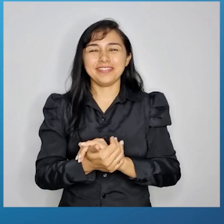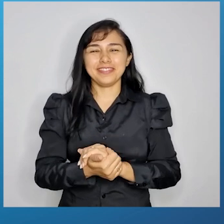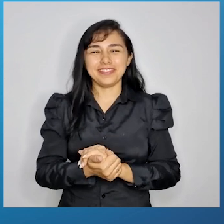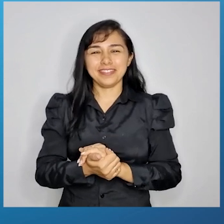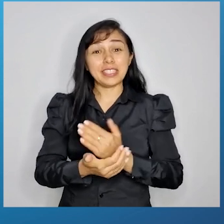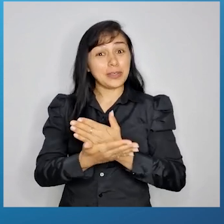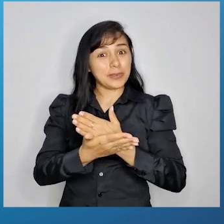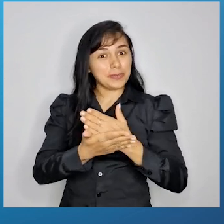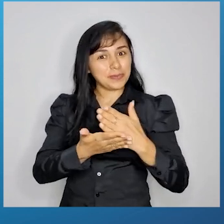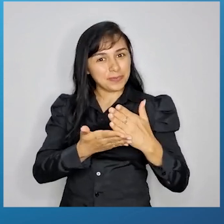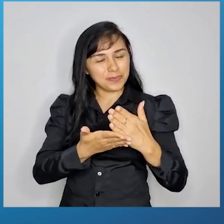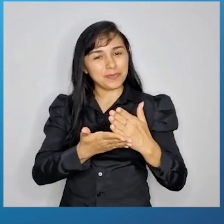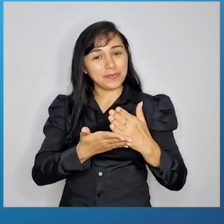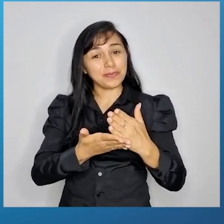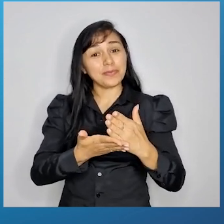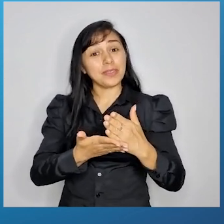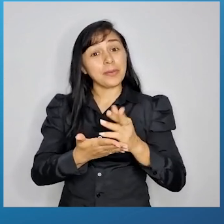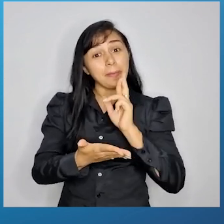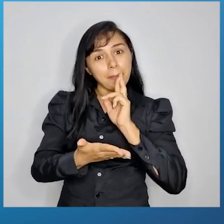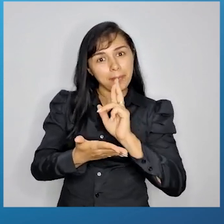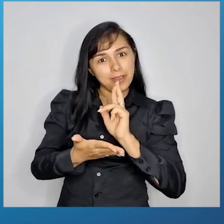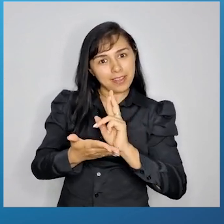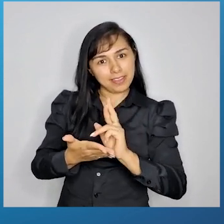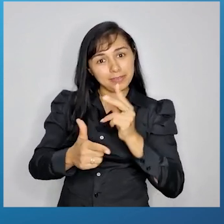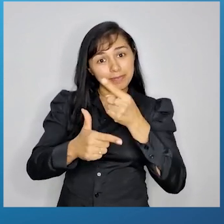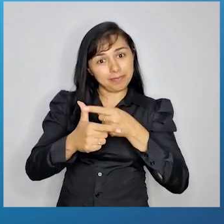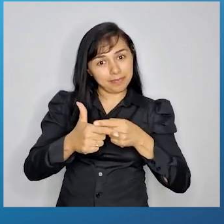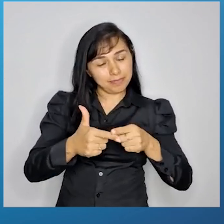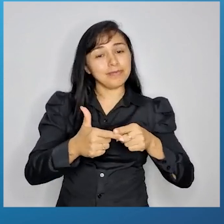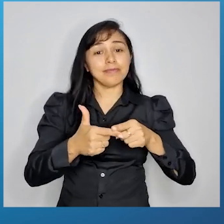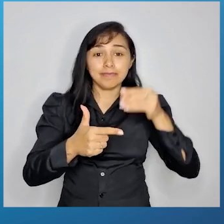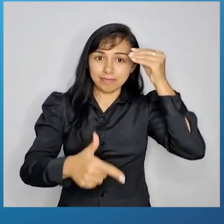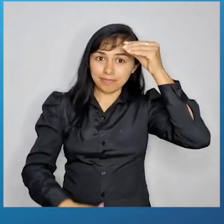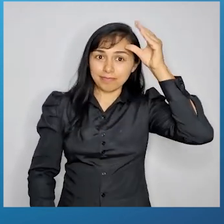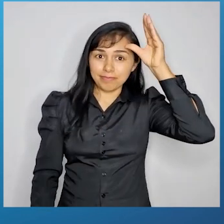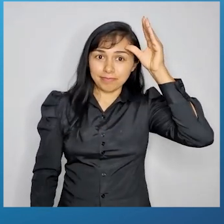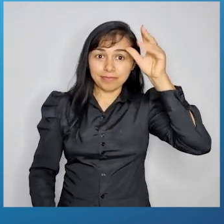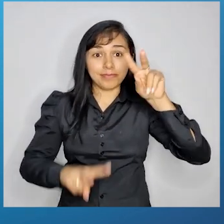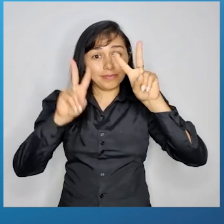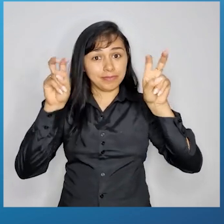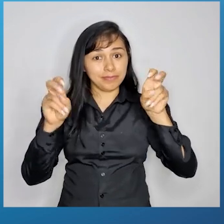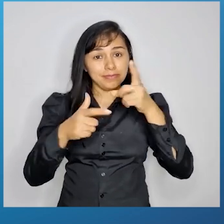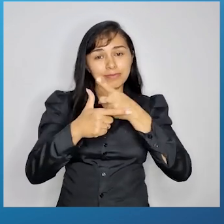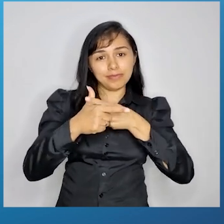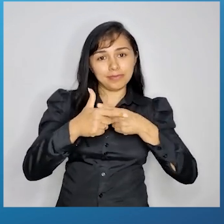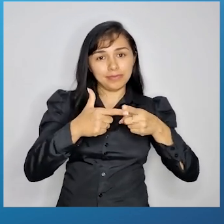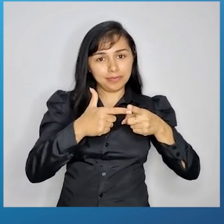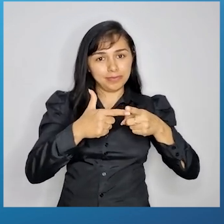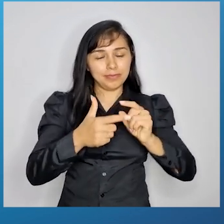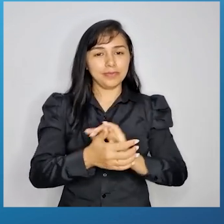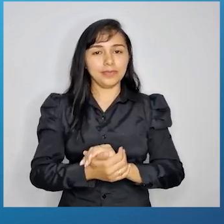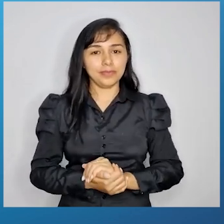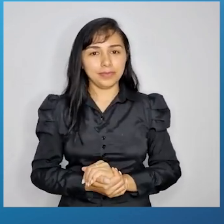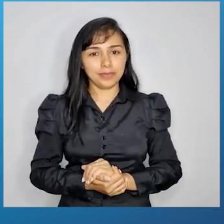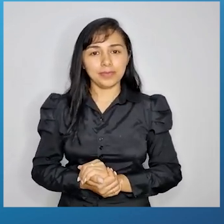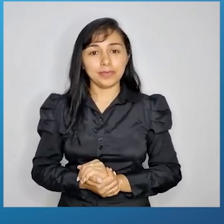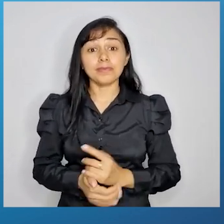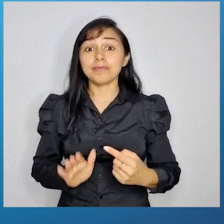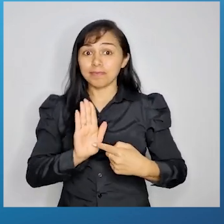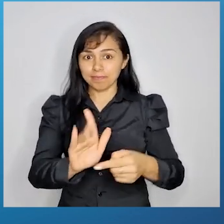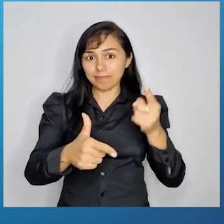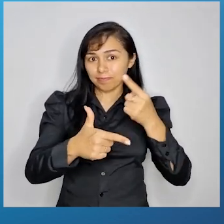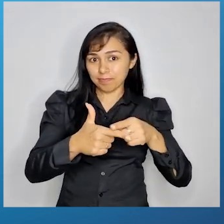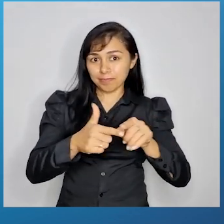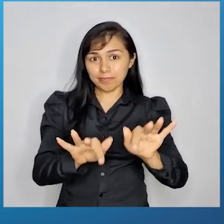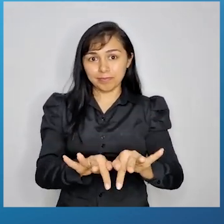lá, vamos exercitar os nossos conhecimentos sobre divisão. Então, nós temos aqui um problema